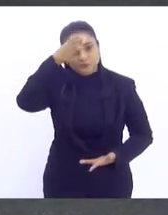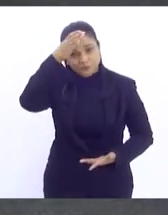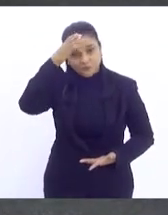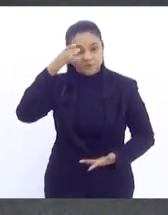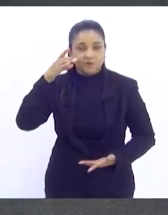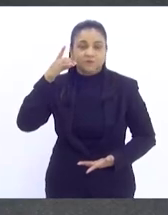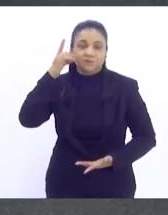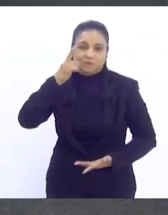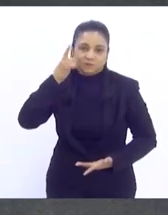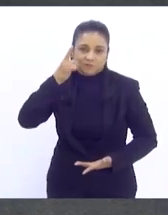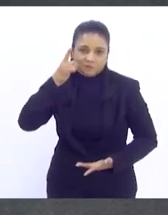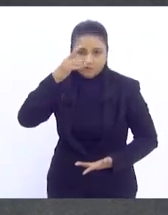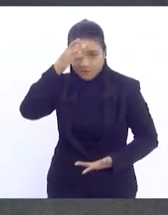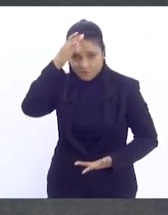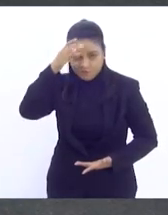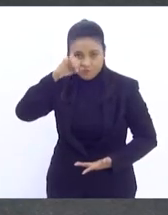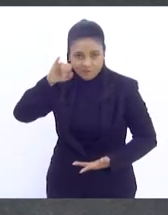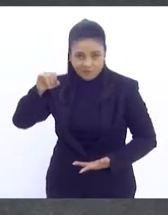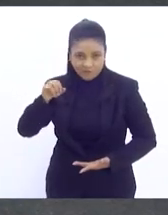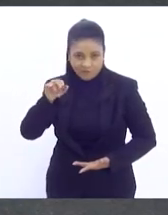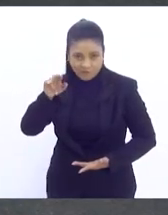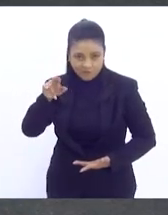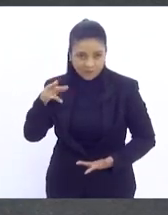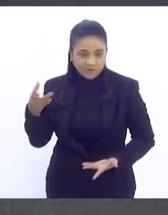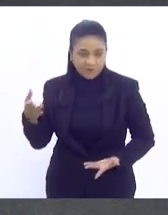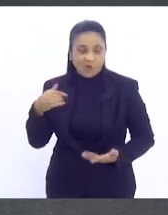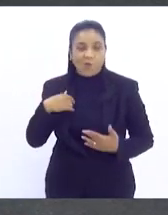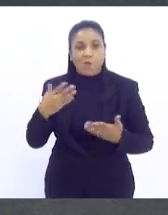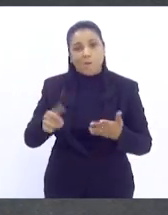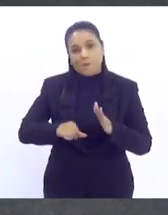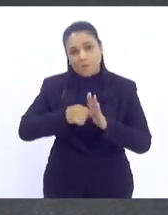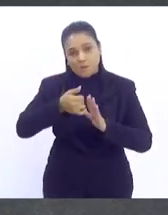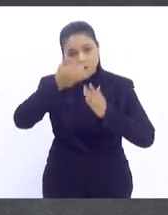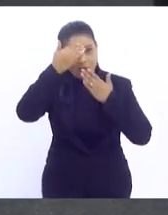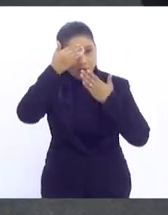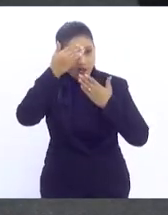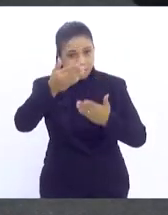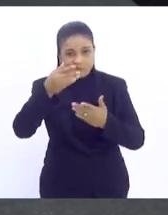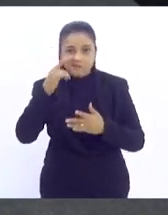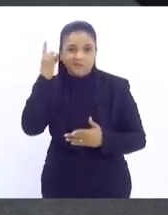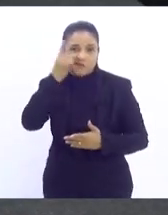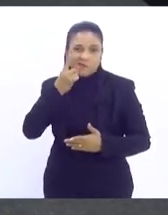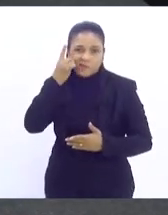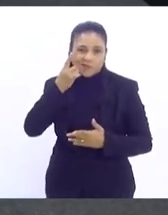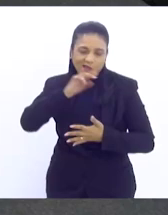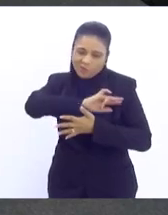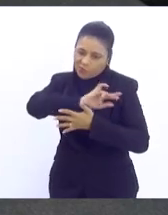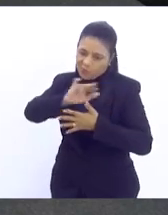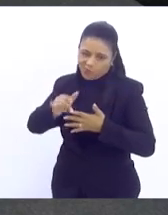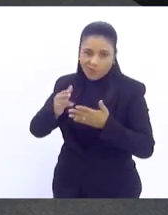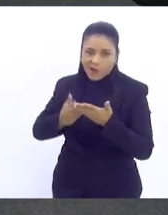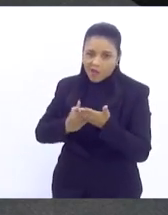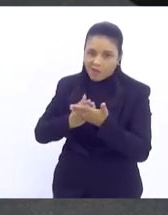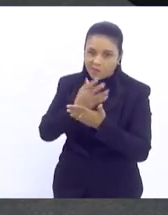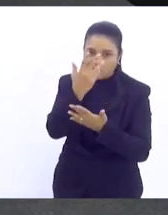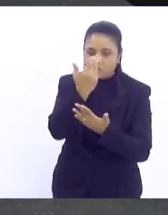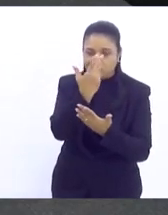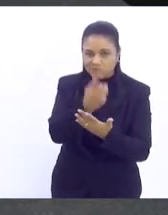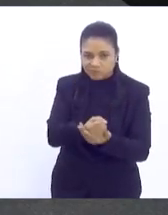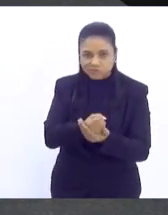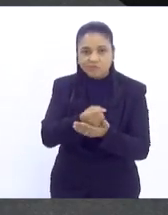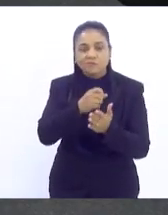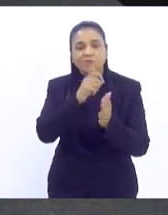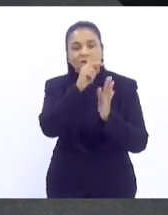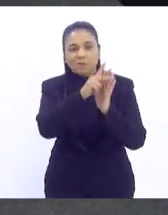rapidamente primeiro agradecer aos deputados pela aprovação do projeto